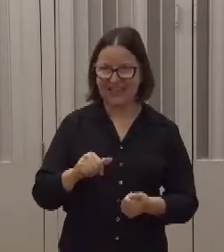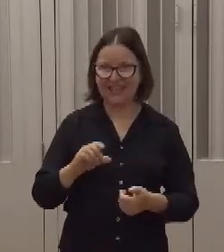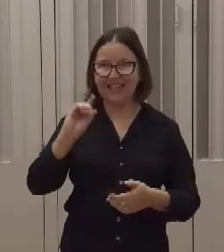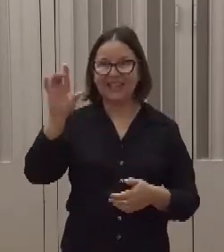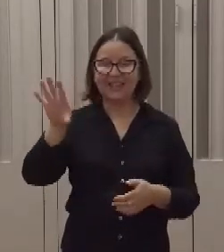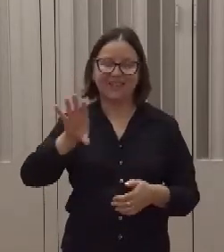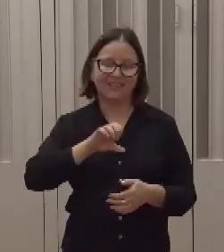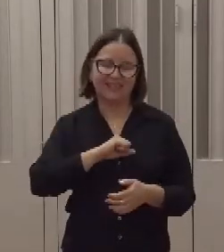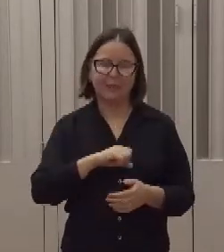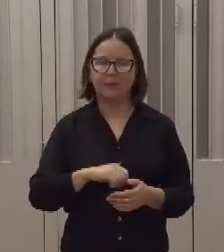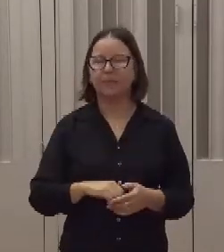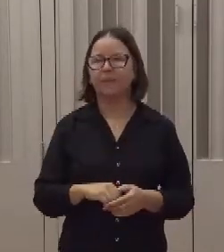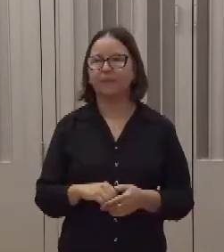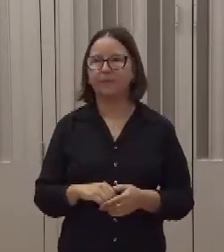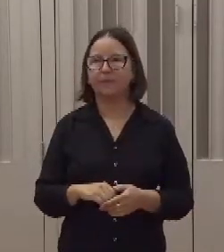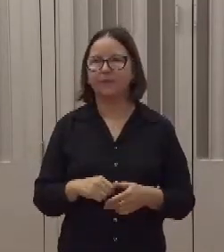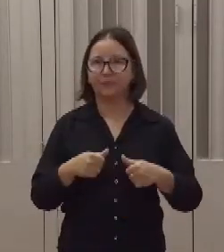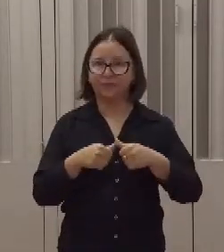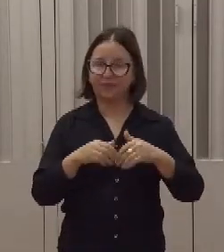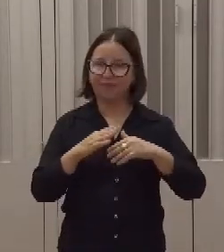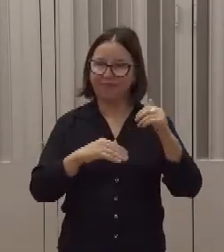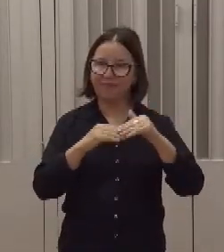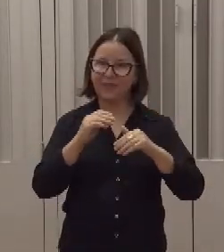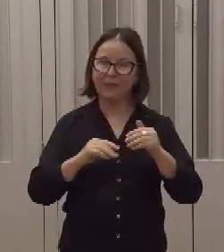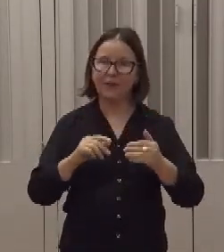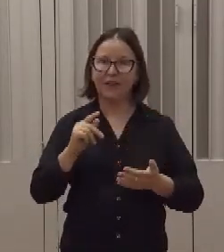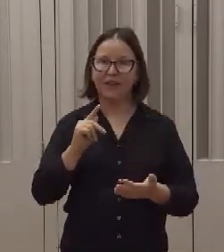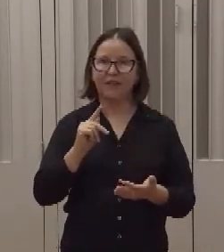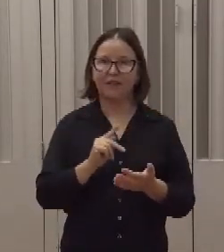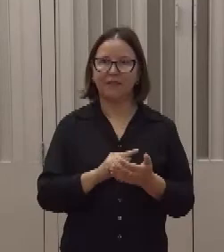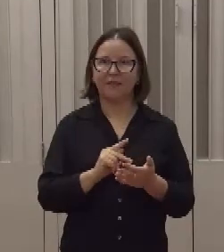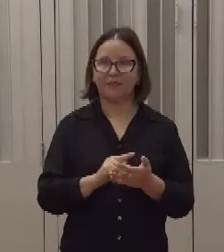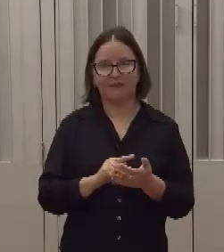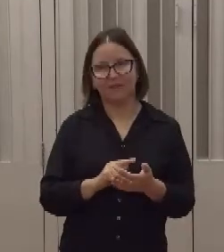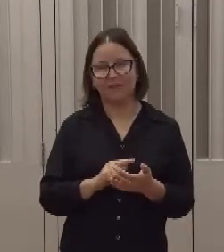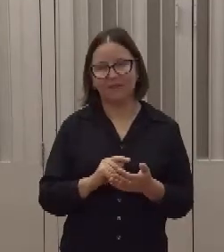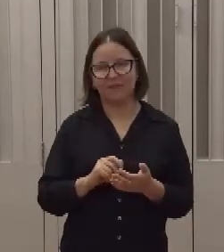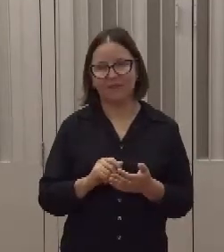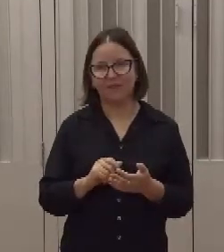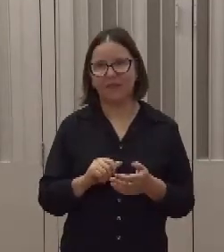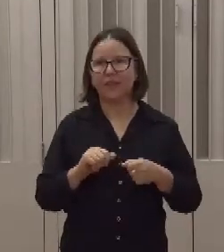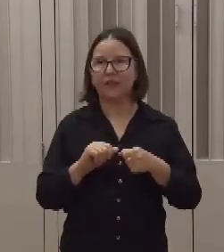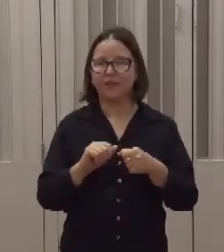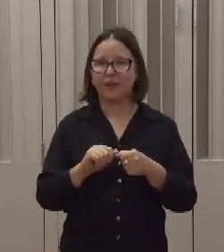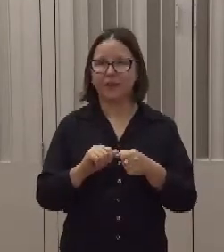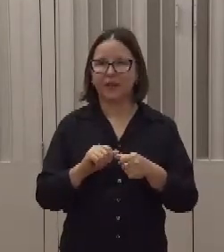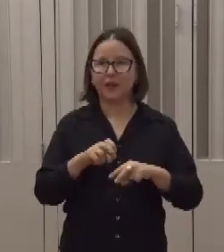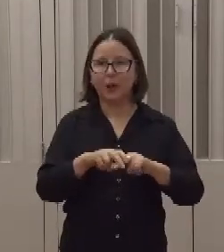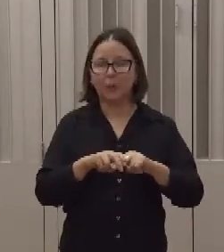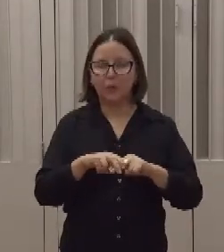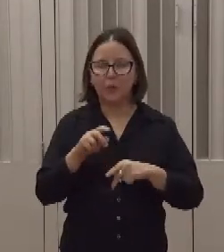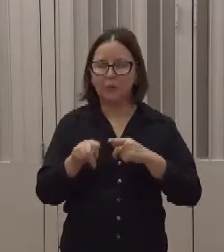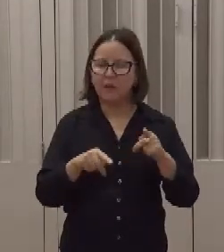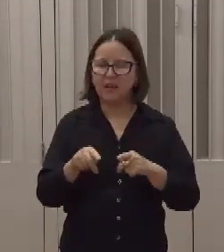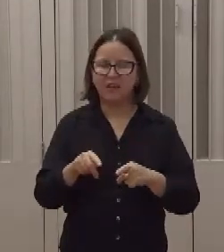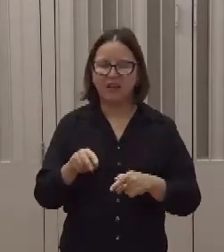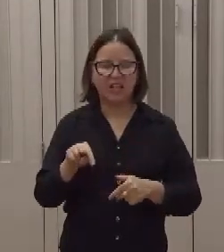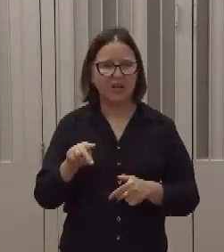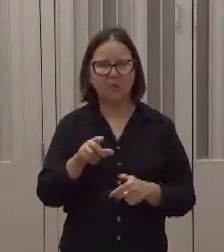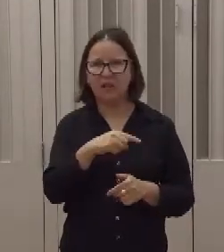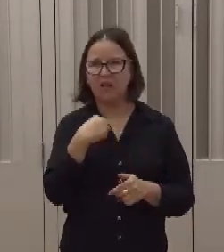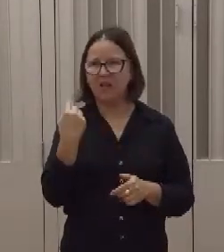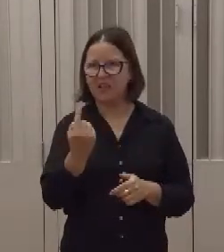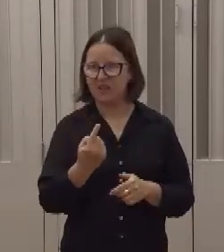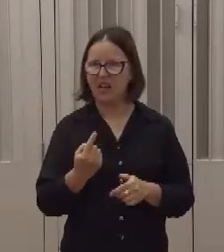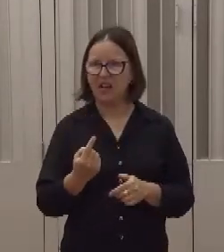Meus irmãos, essa obra foi realizada por homens como eu e você, que se assentam no banco da sua